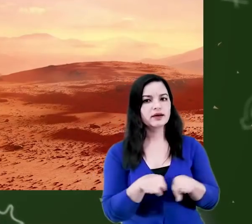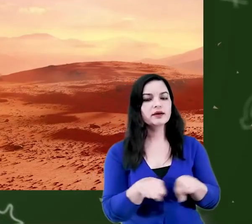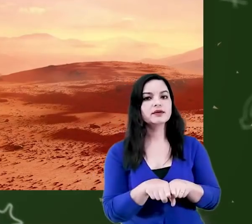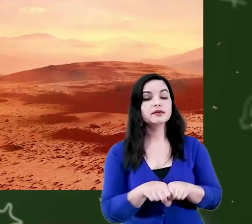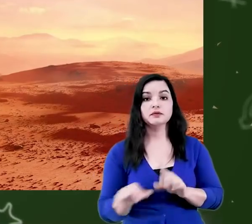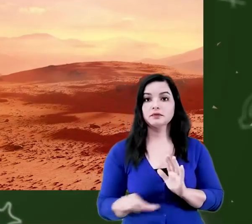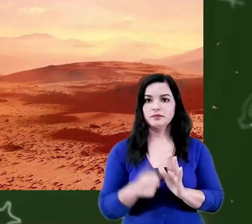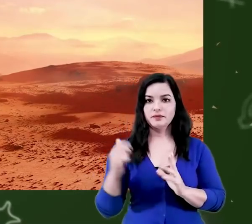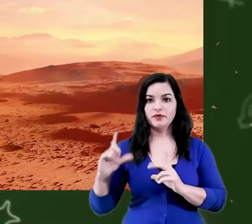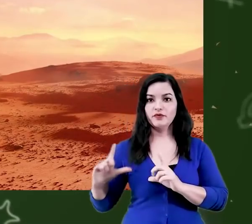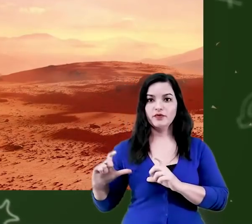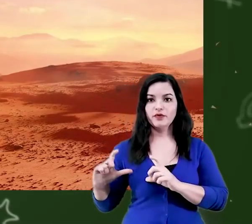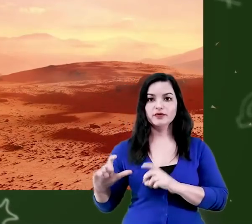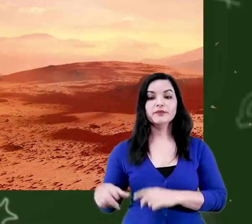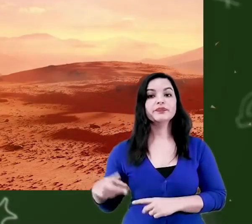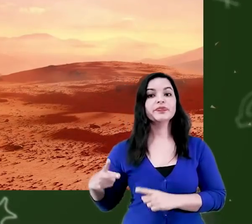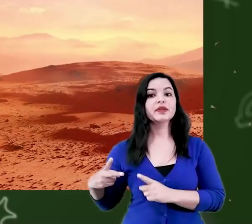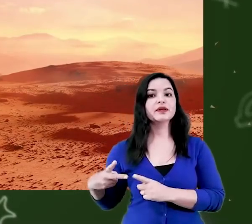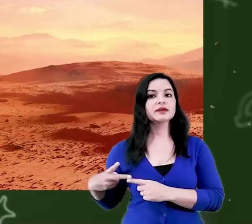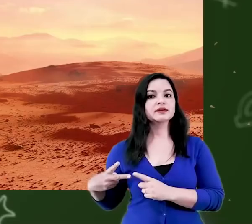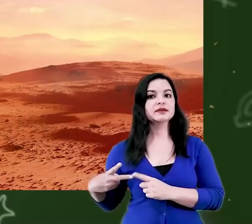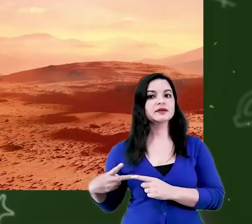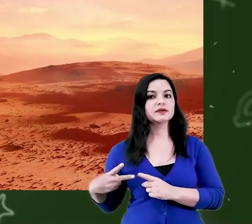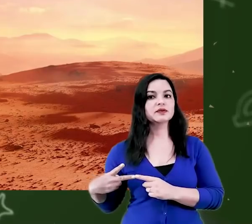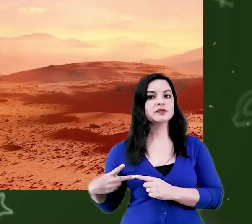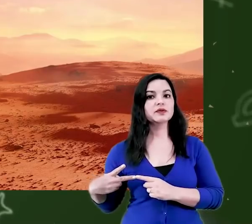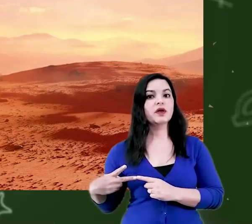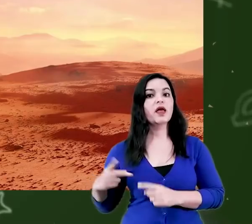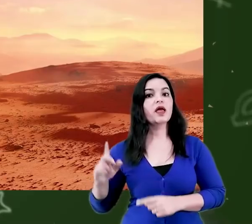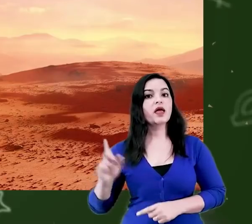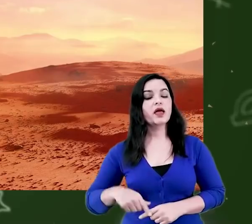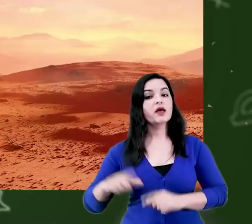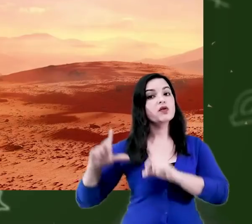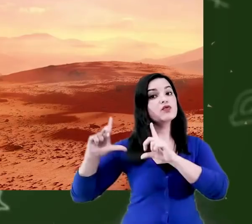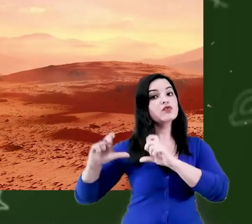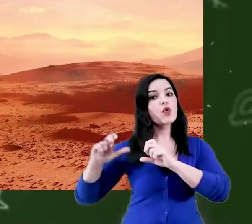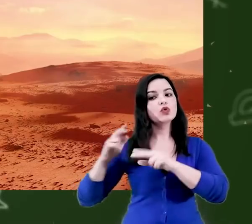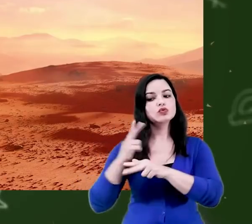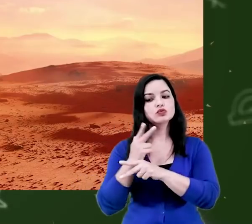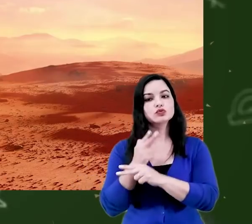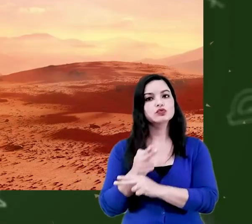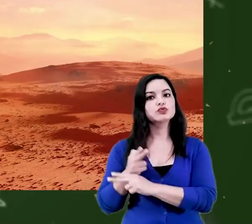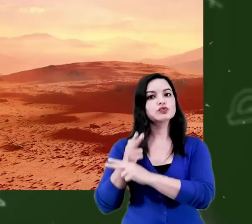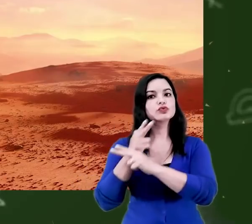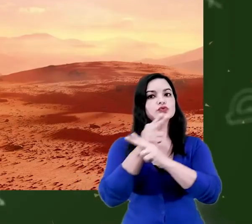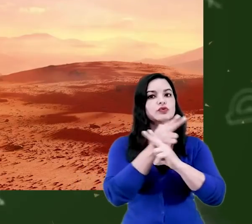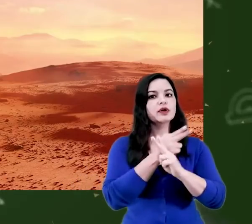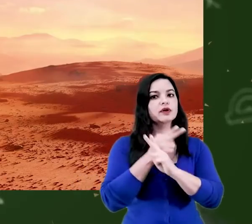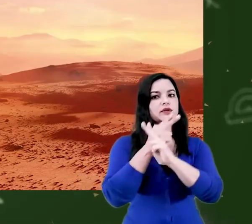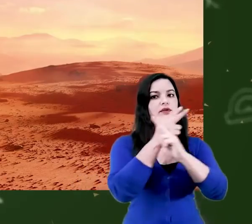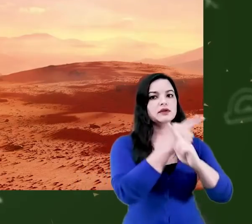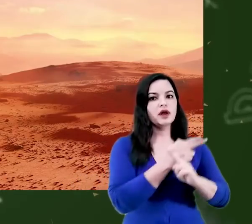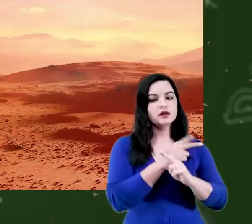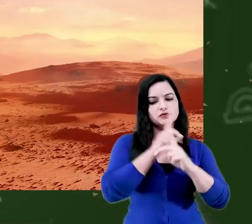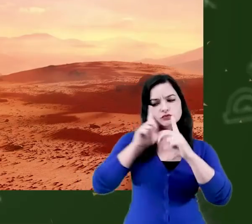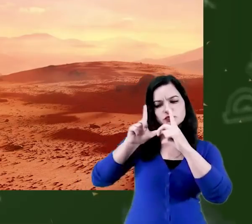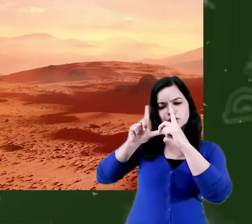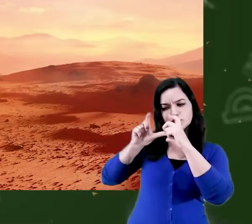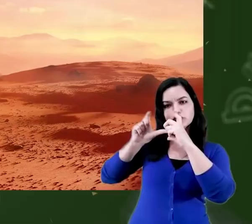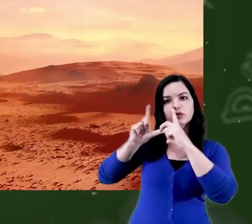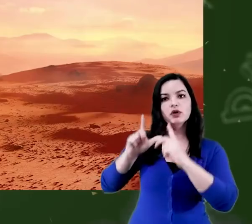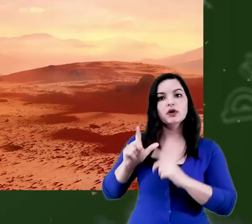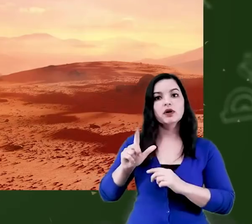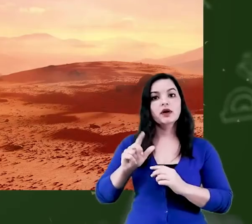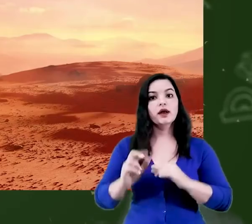imagem. A segunda imagem é uma foto de satélite tirada pela NASA. E essa